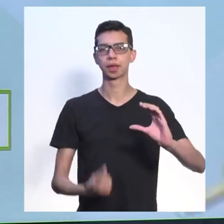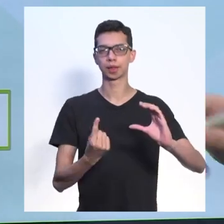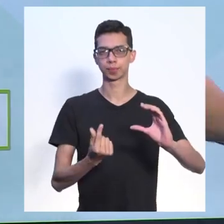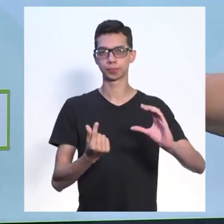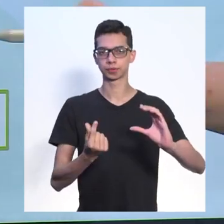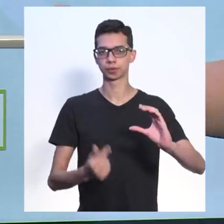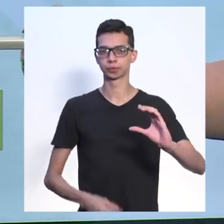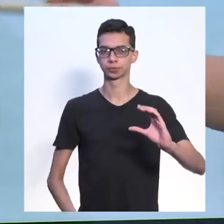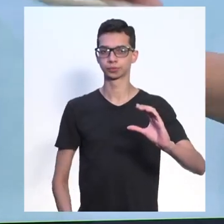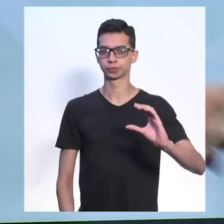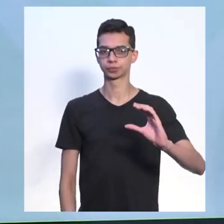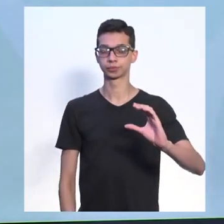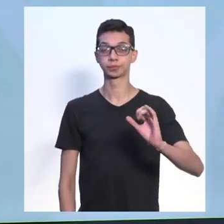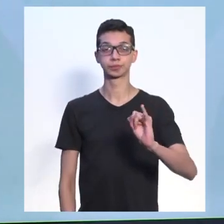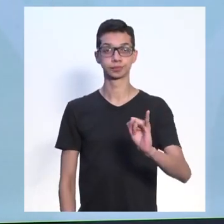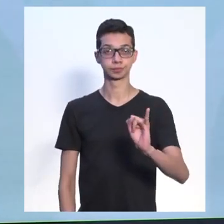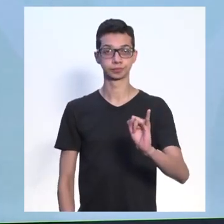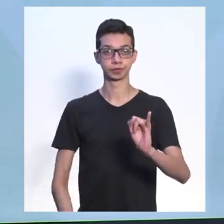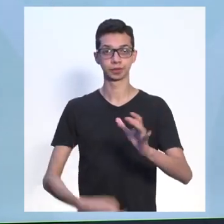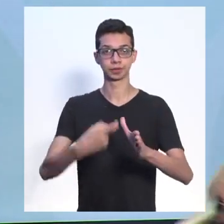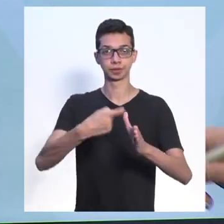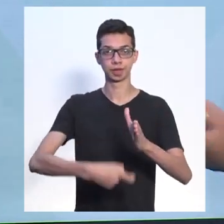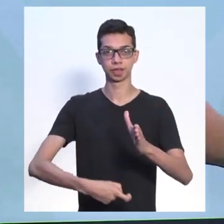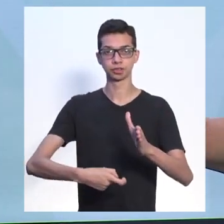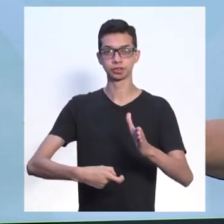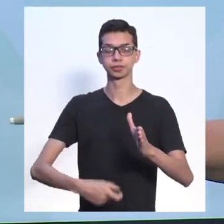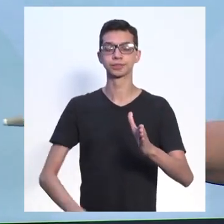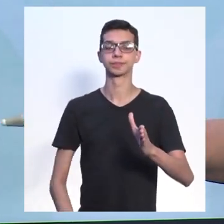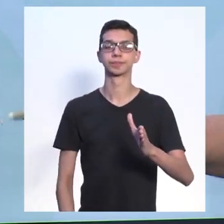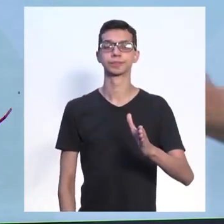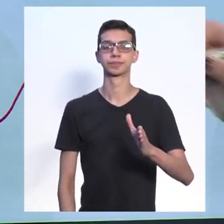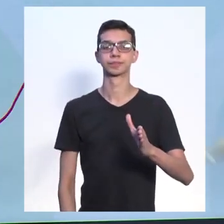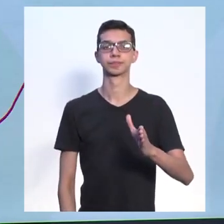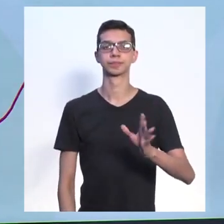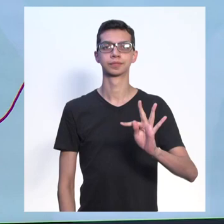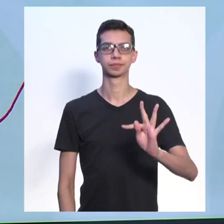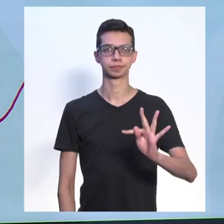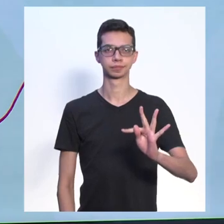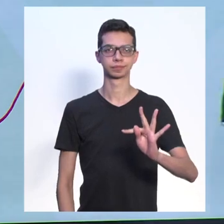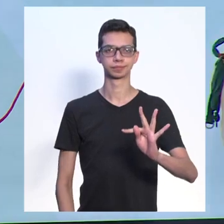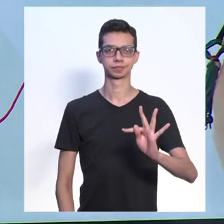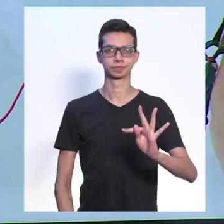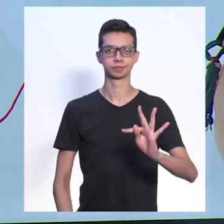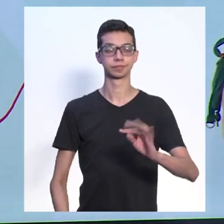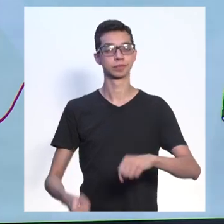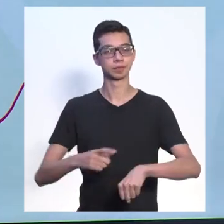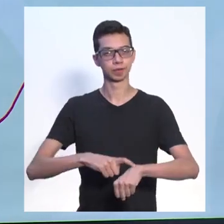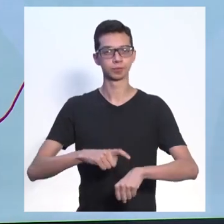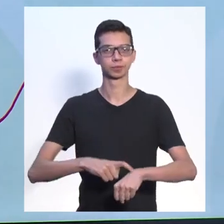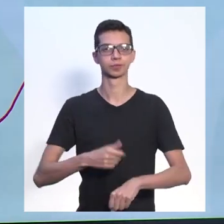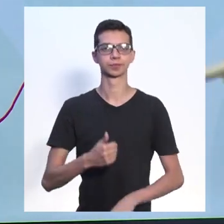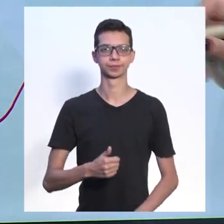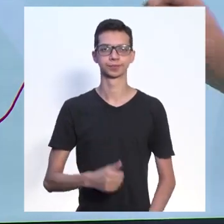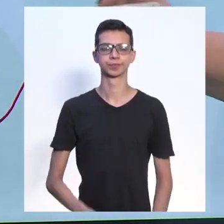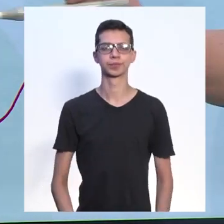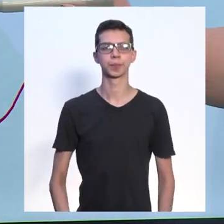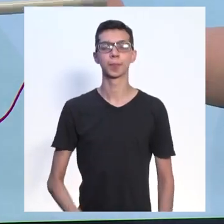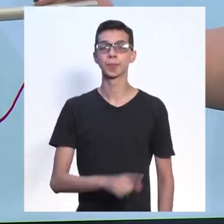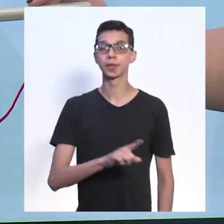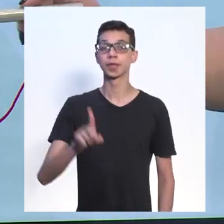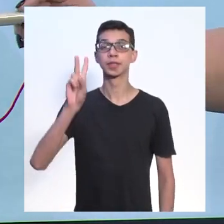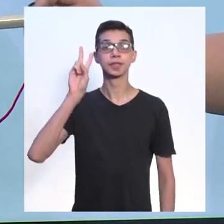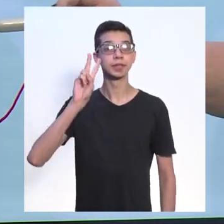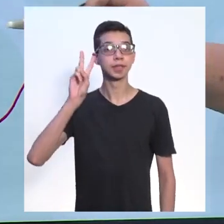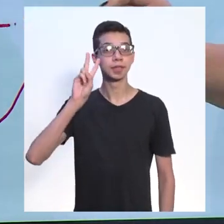capital, I, taxa de juro e o T, tempo. Lembrando